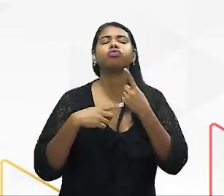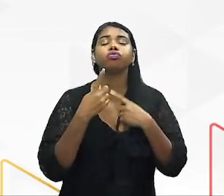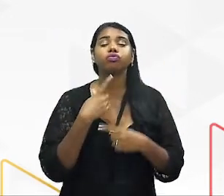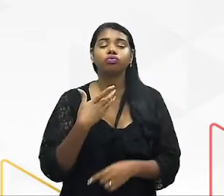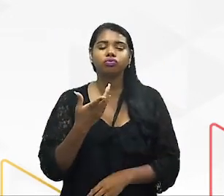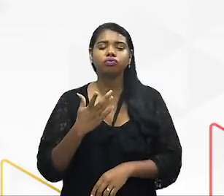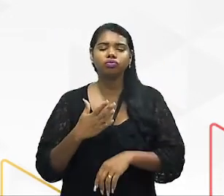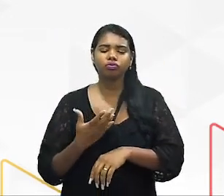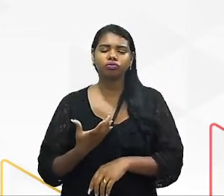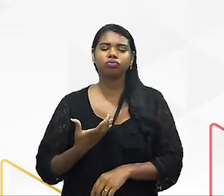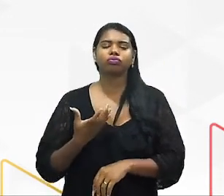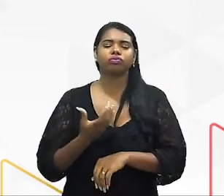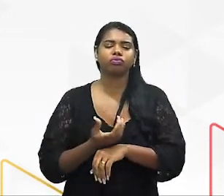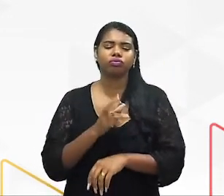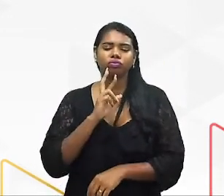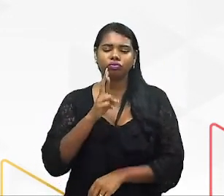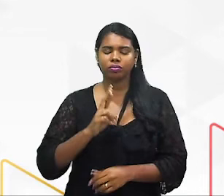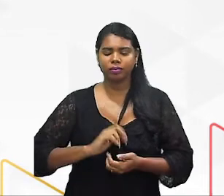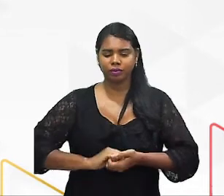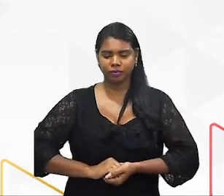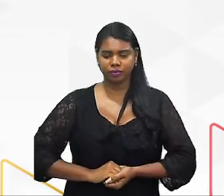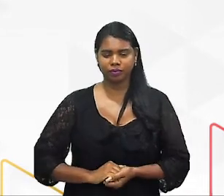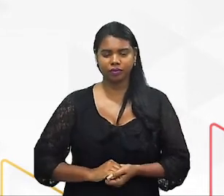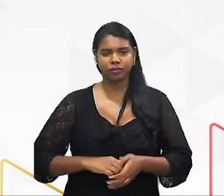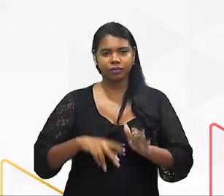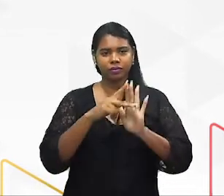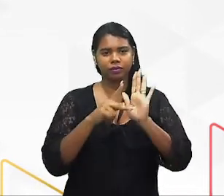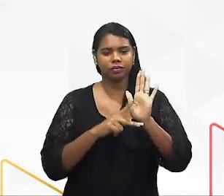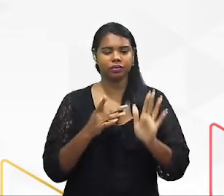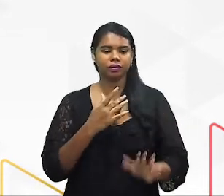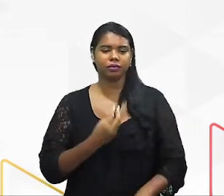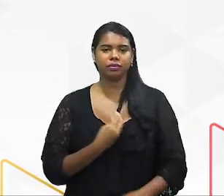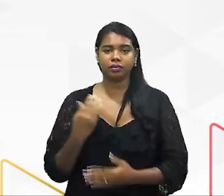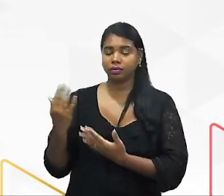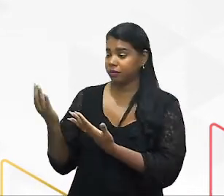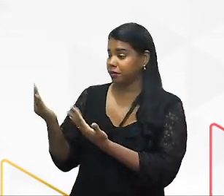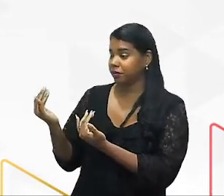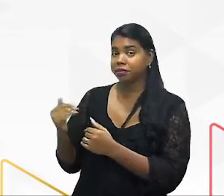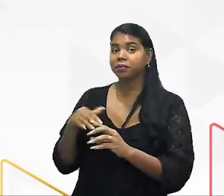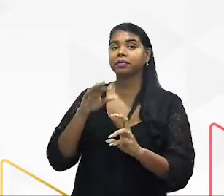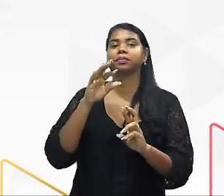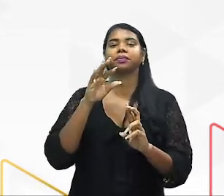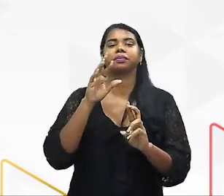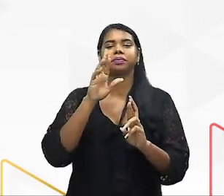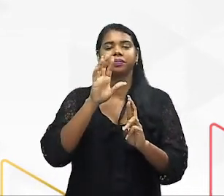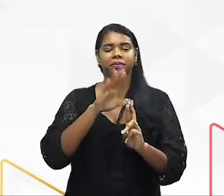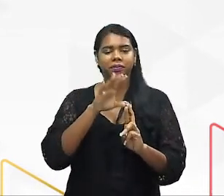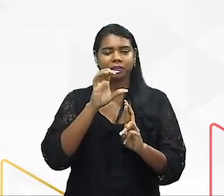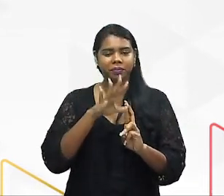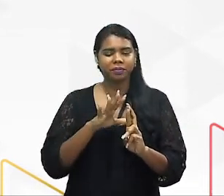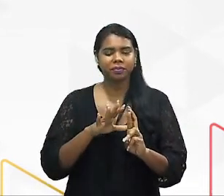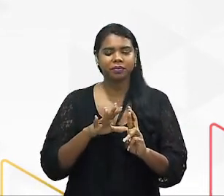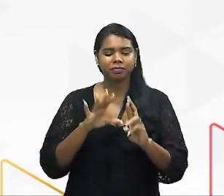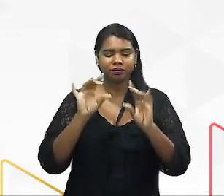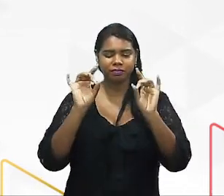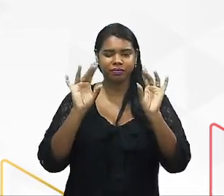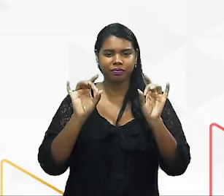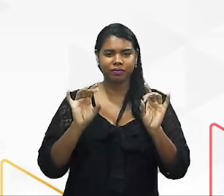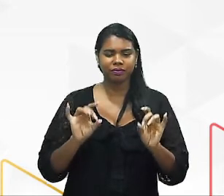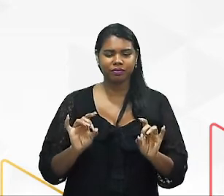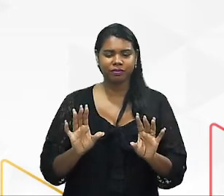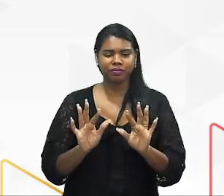busca constante de respostas. O projeto de vida do adolescente é influenciado de forma especial pelas